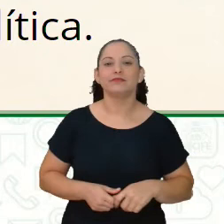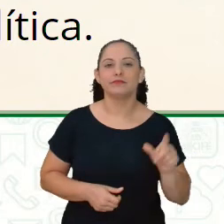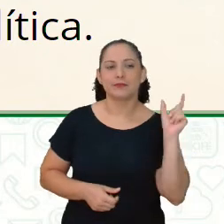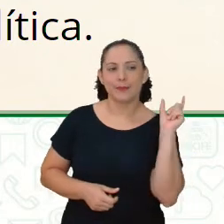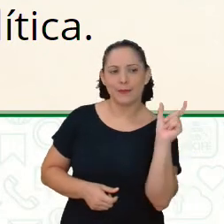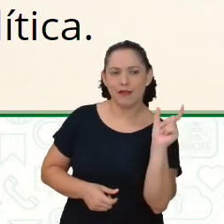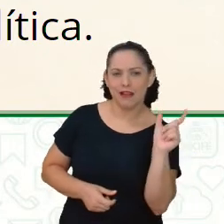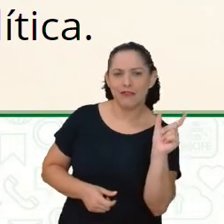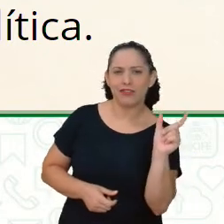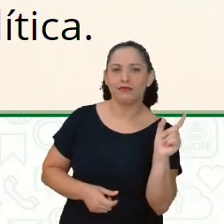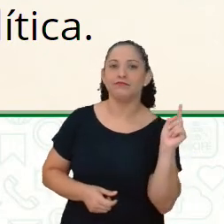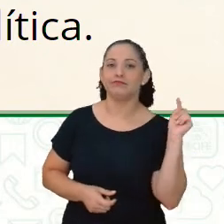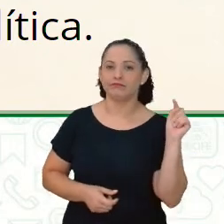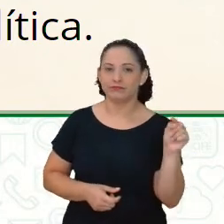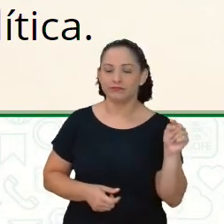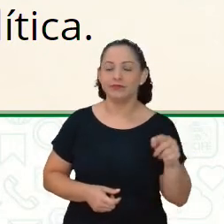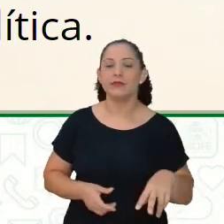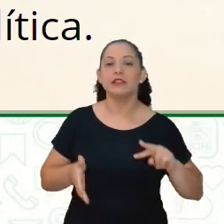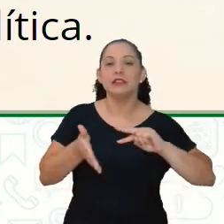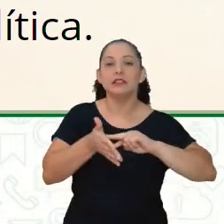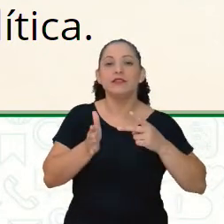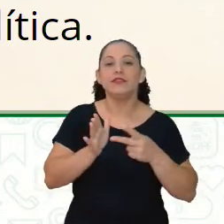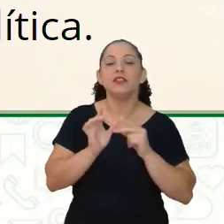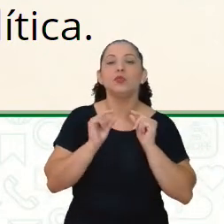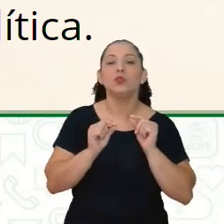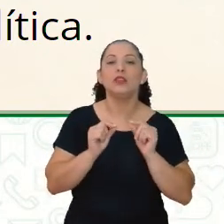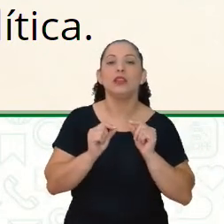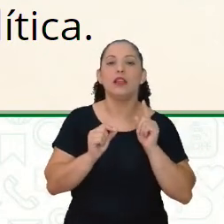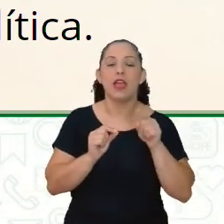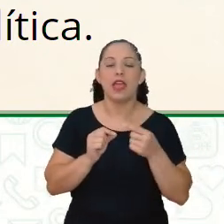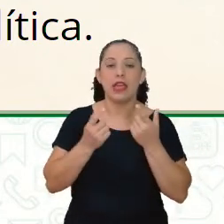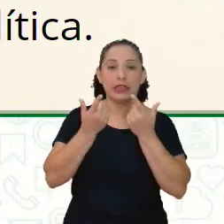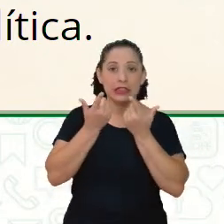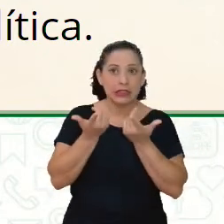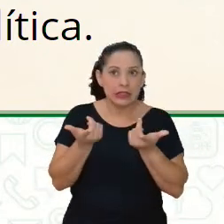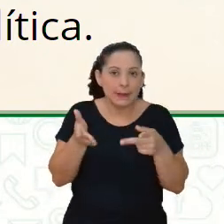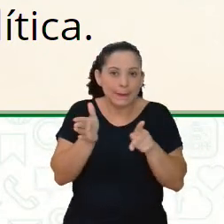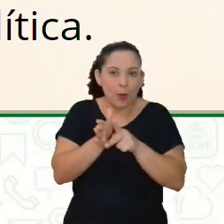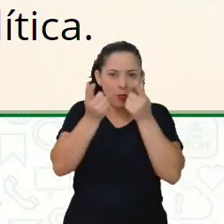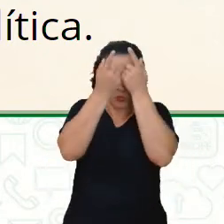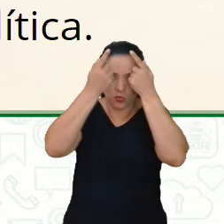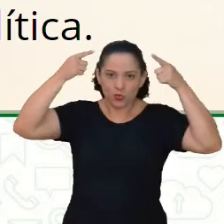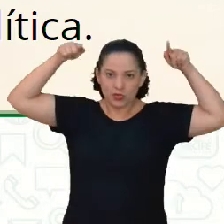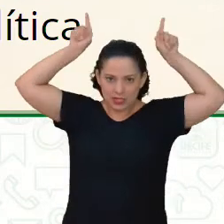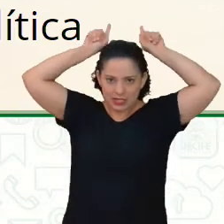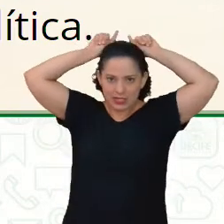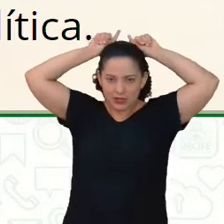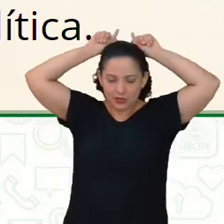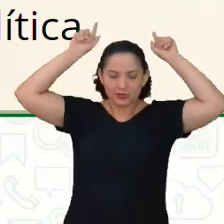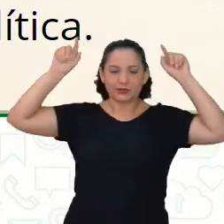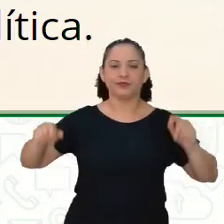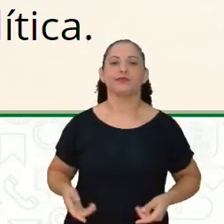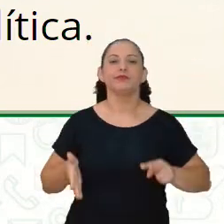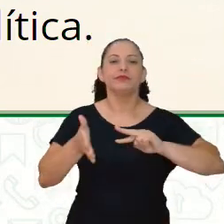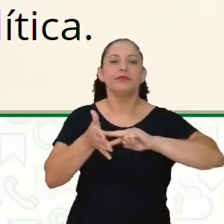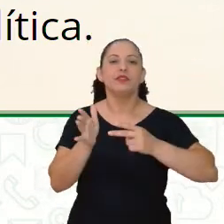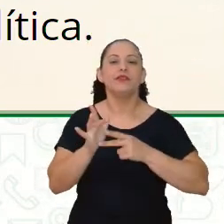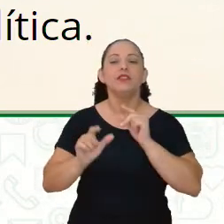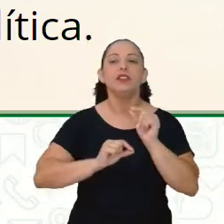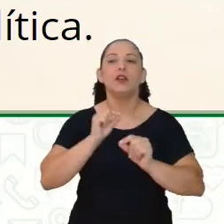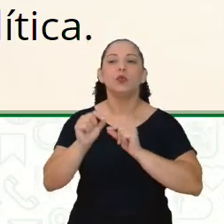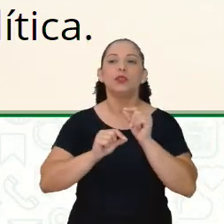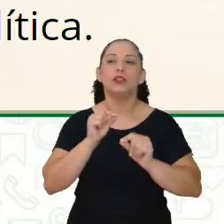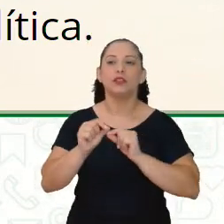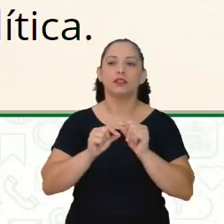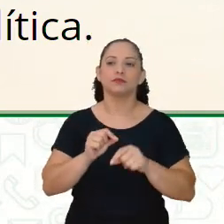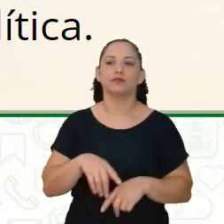democracia tem origem no grego, democratia, que é composta por demos, né,